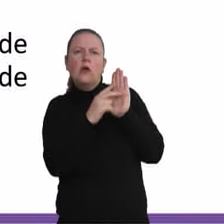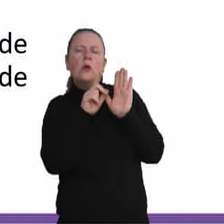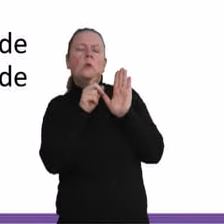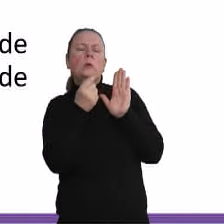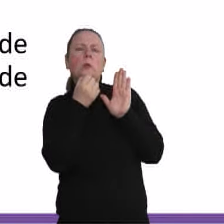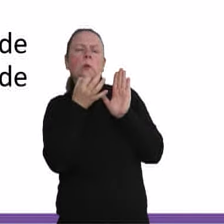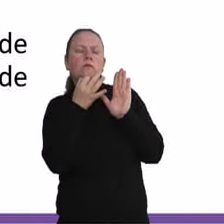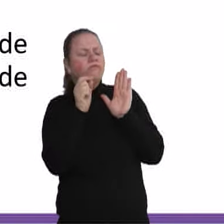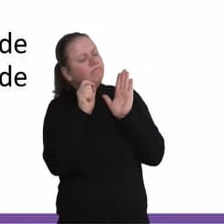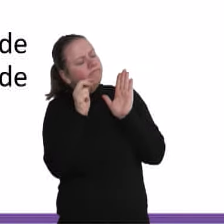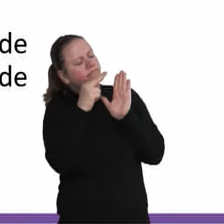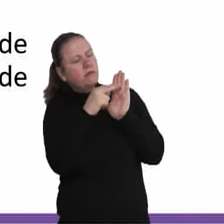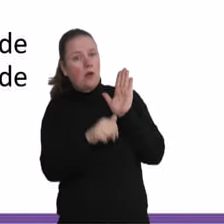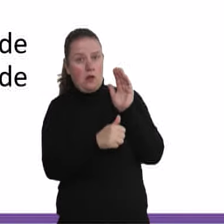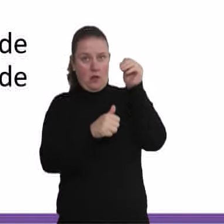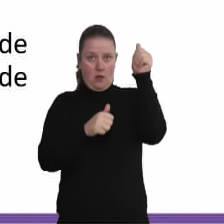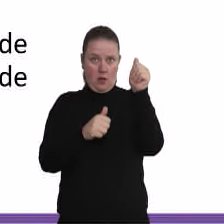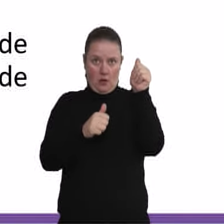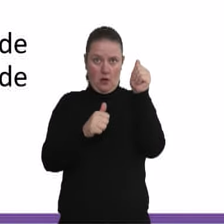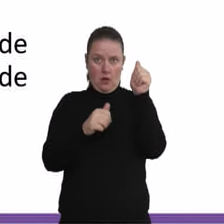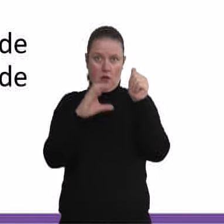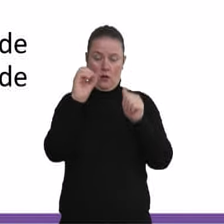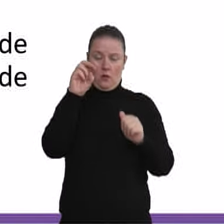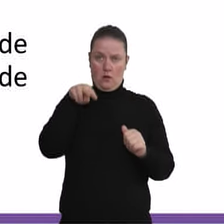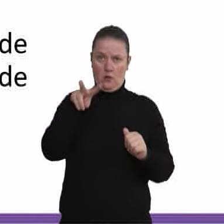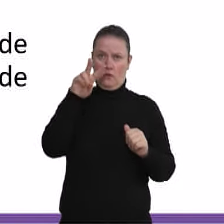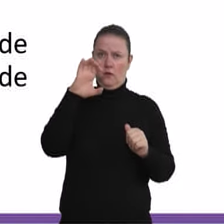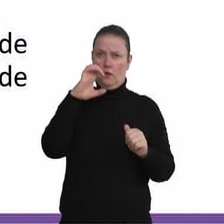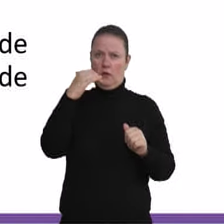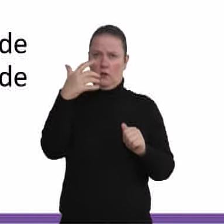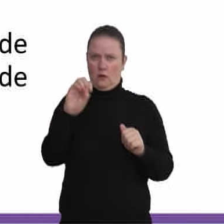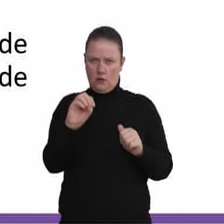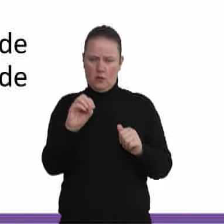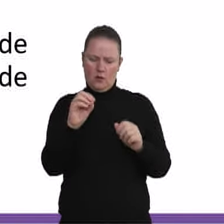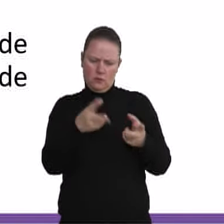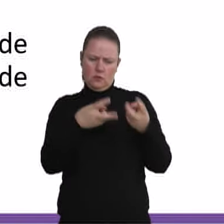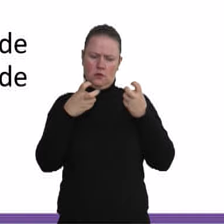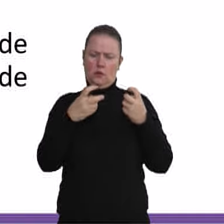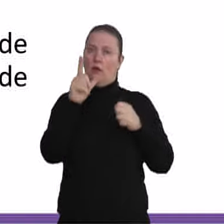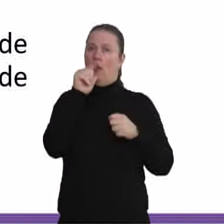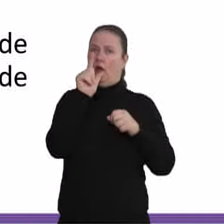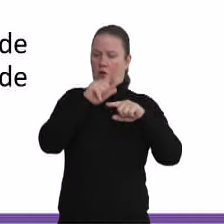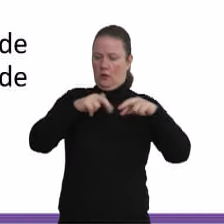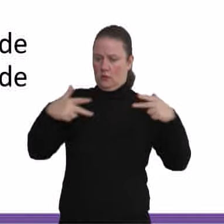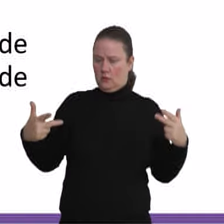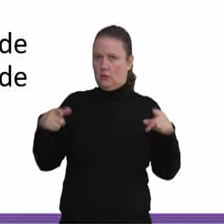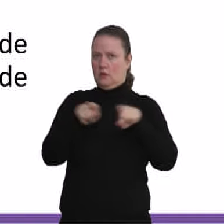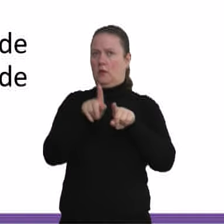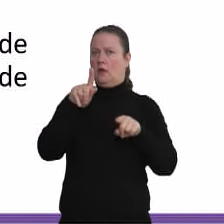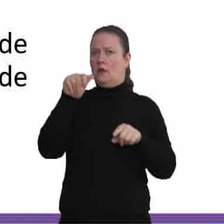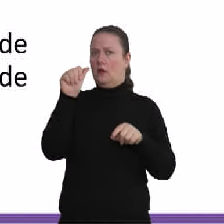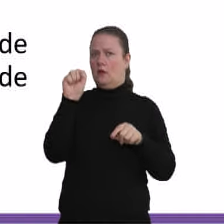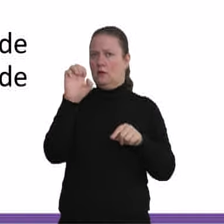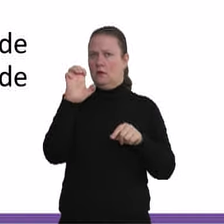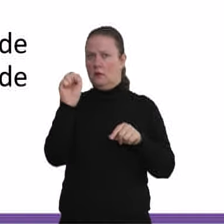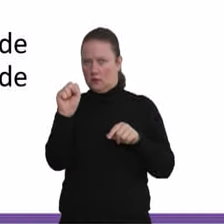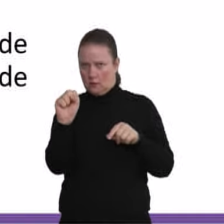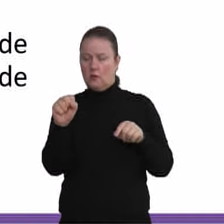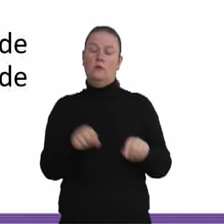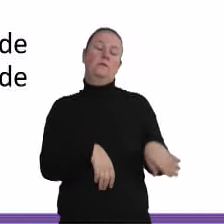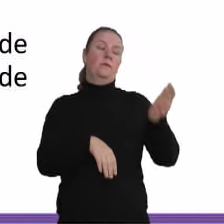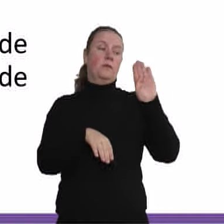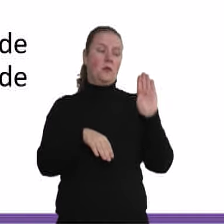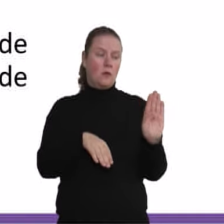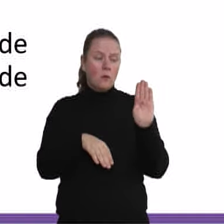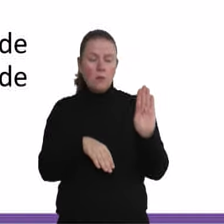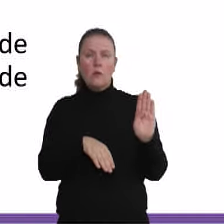incorreta. Letra A convecção é observada em líquidos e gases? Letra B, a condução do calor pode ocorrer em